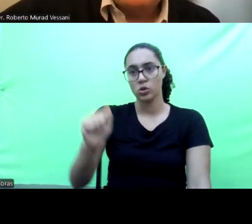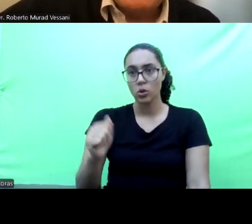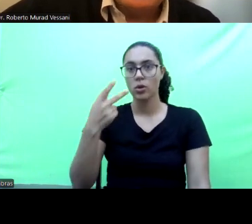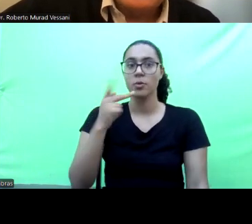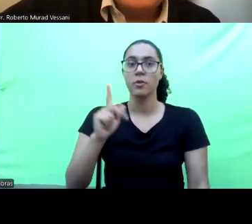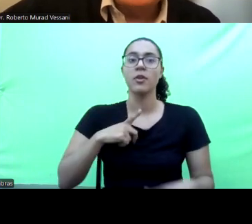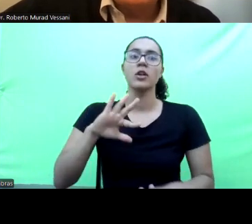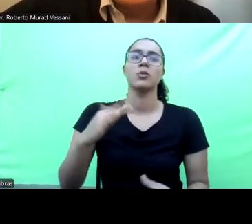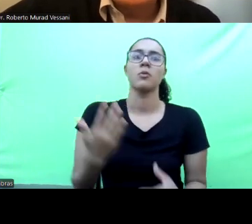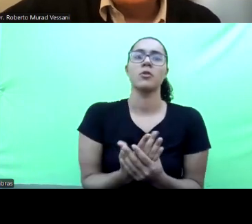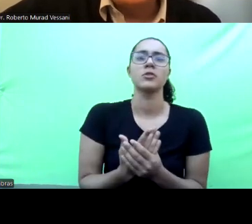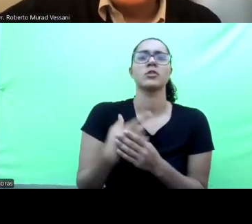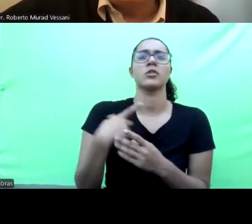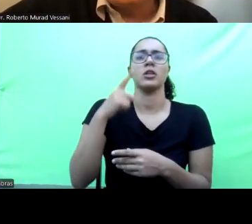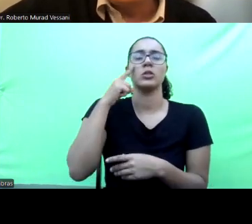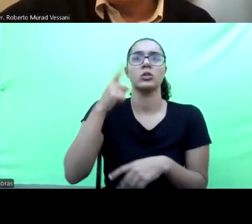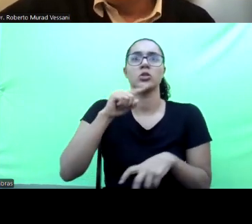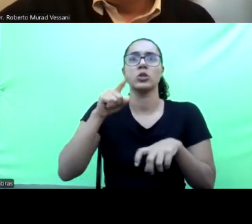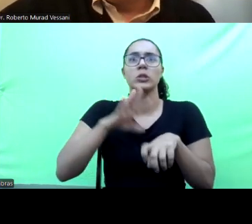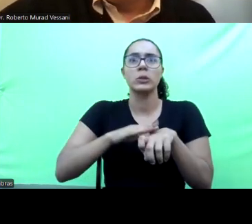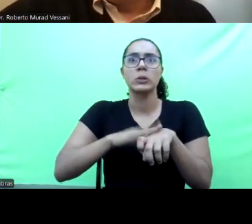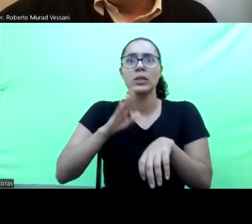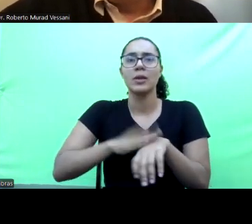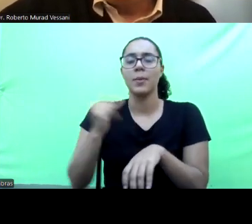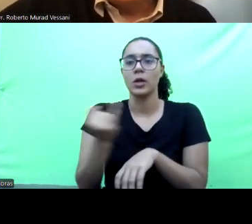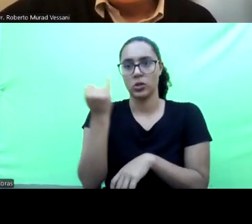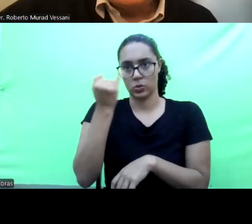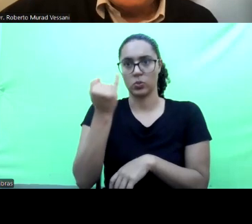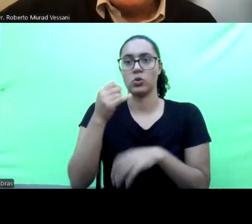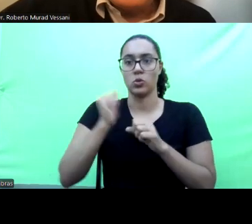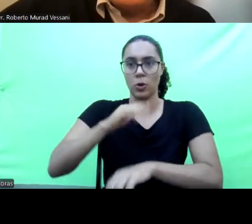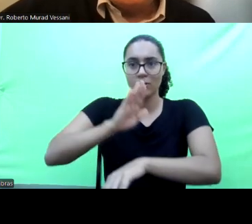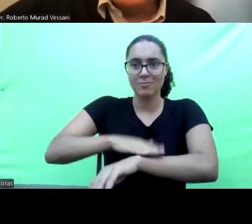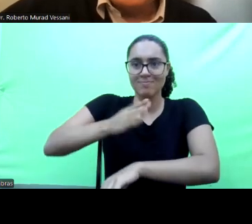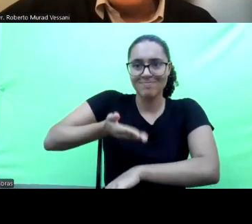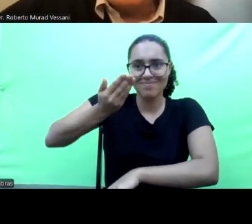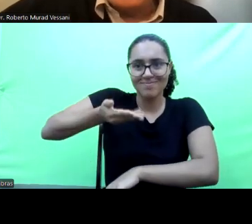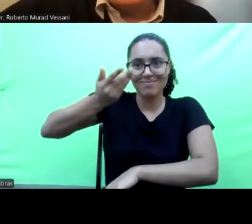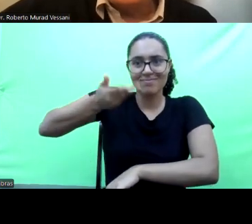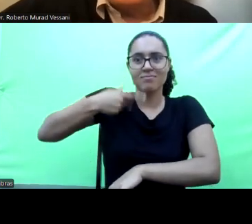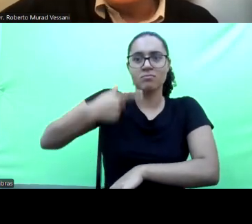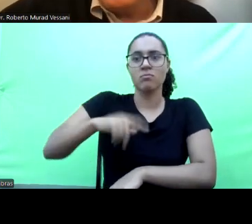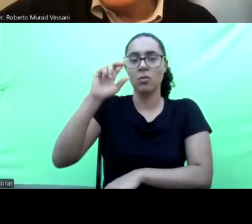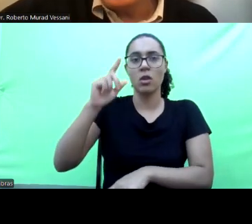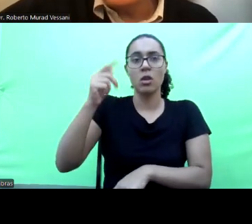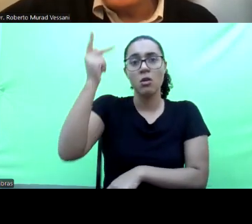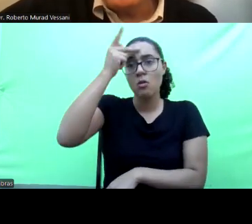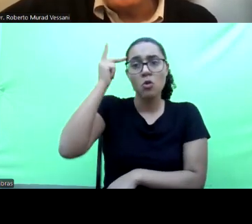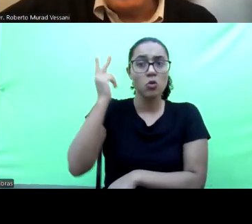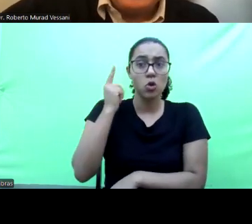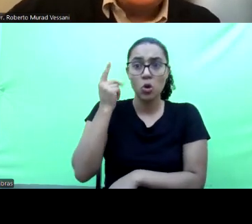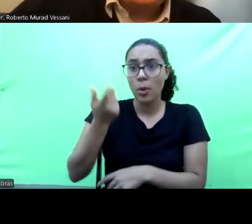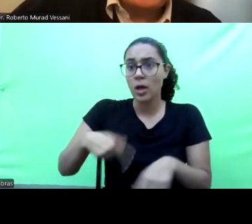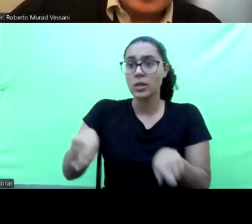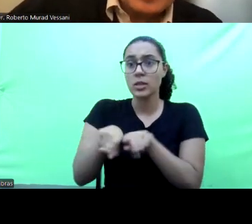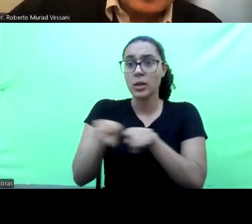processos inflamatórios mais importantes, ela pode elevar a pressão intraocular em pessoas normais e em pessoas com